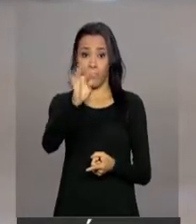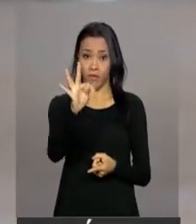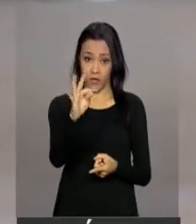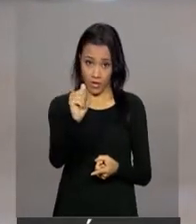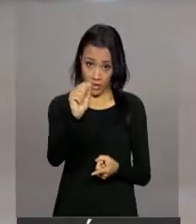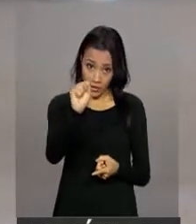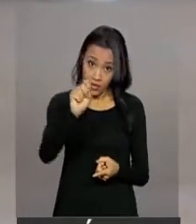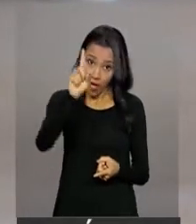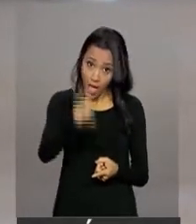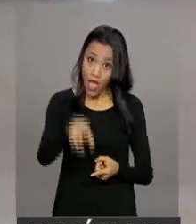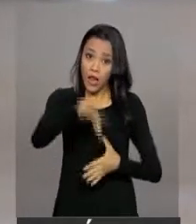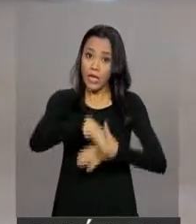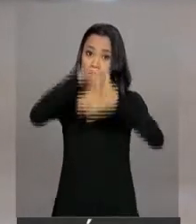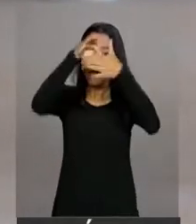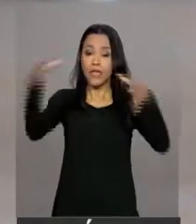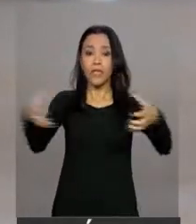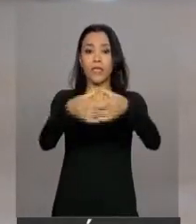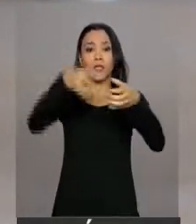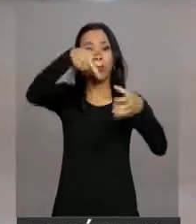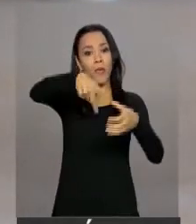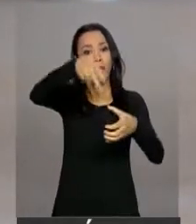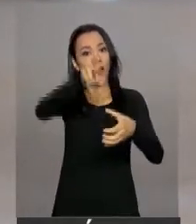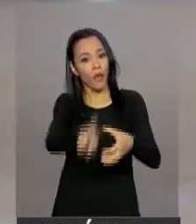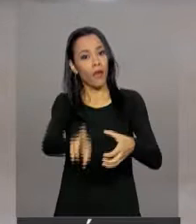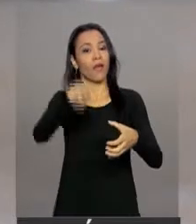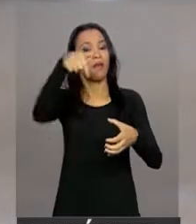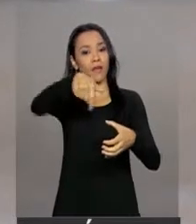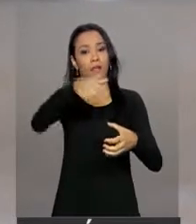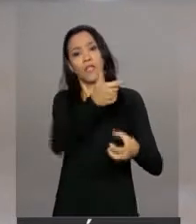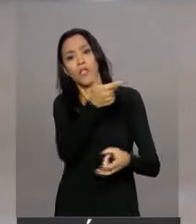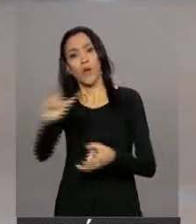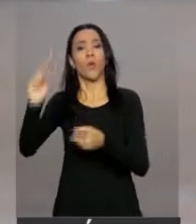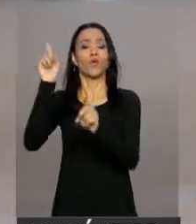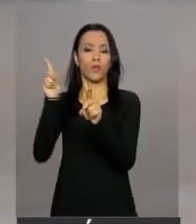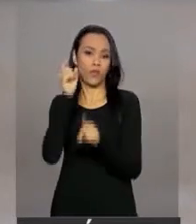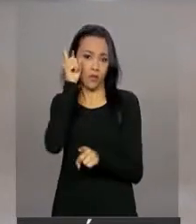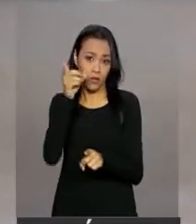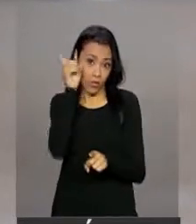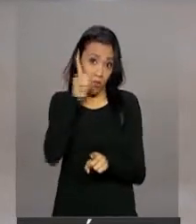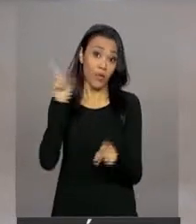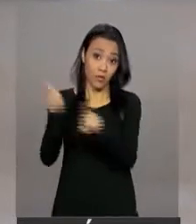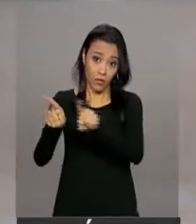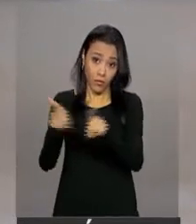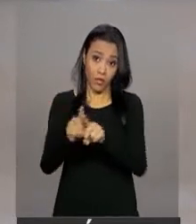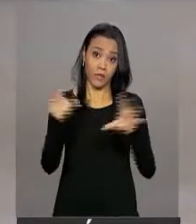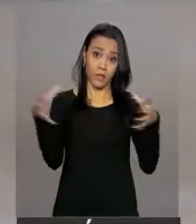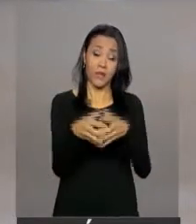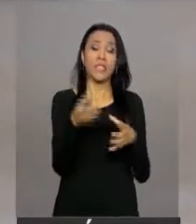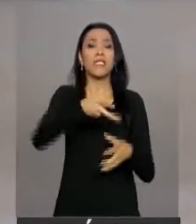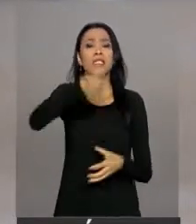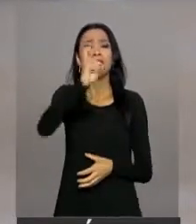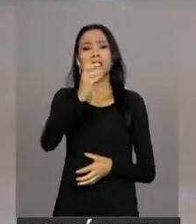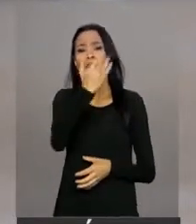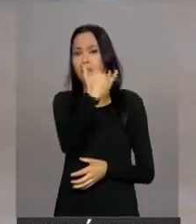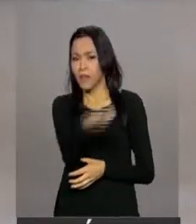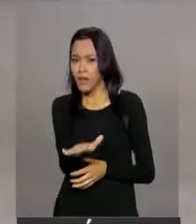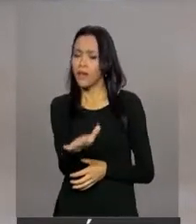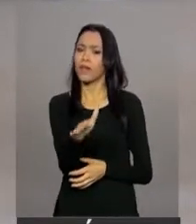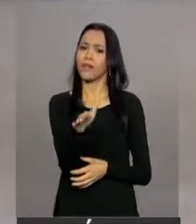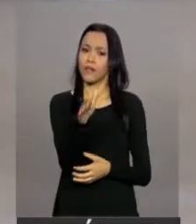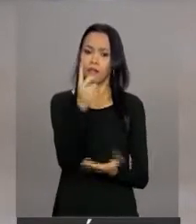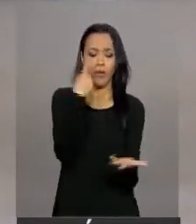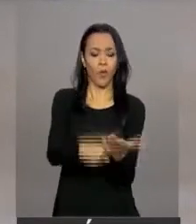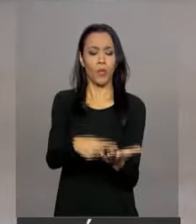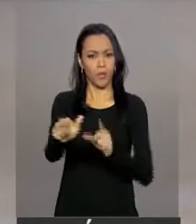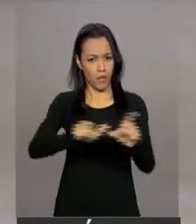Câmara dos Deputados, e também com a deputada Bruni, do PR de Minas Gerais. E às 17h30, no último compromisso previsto, por enquanto, na